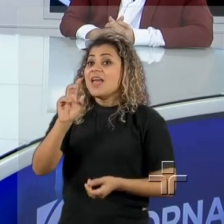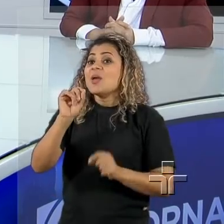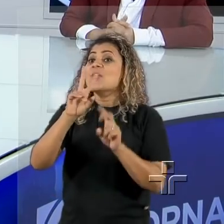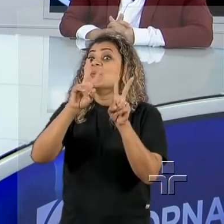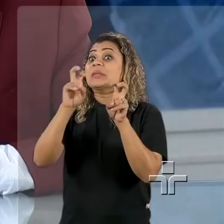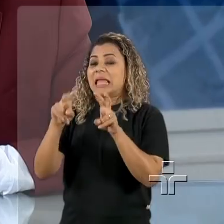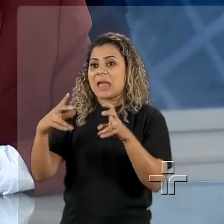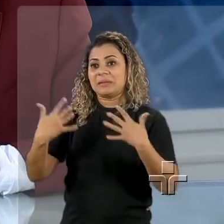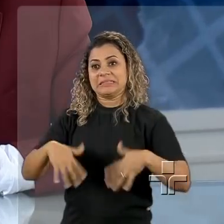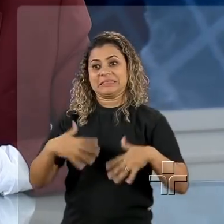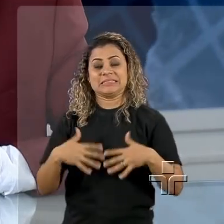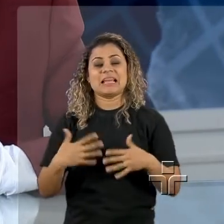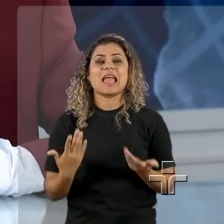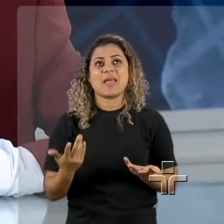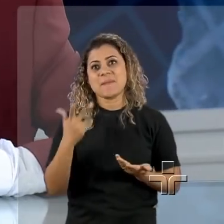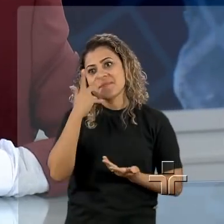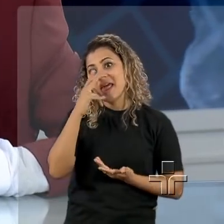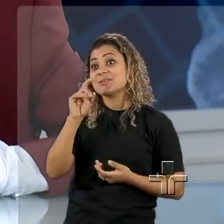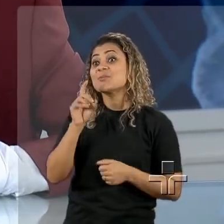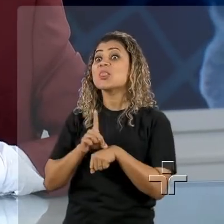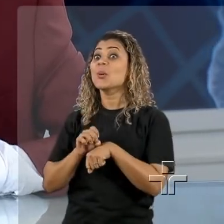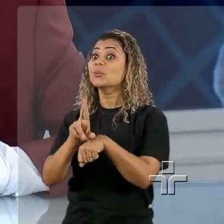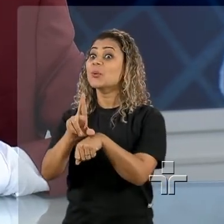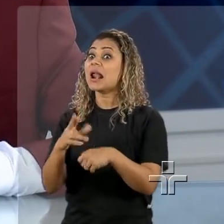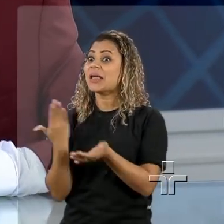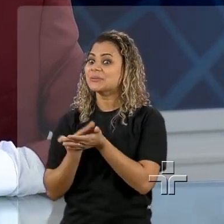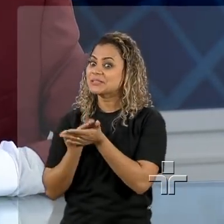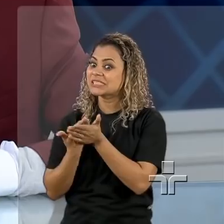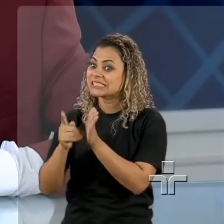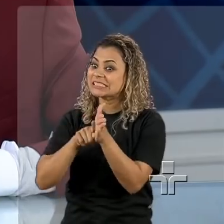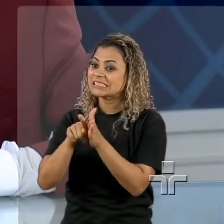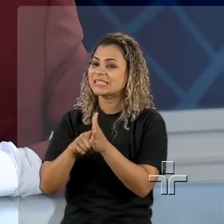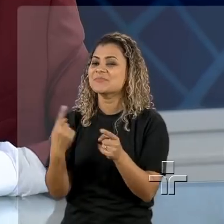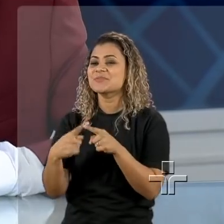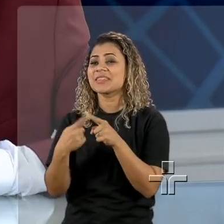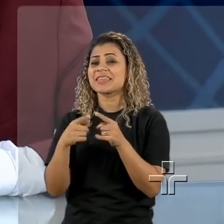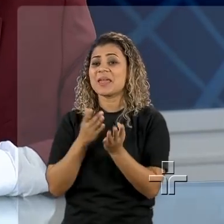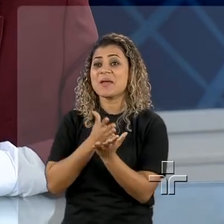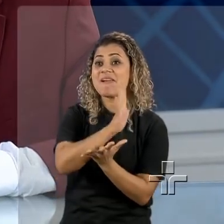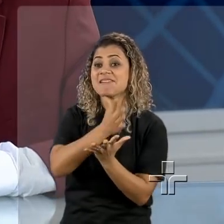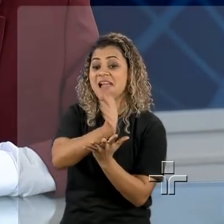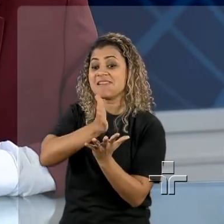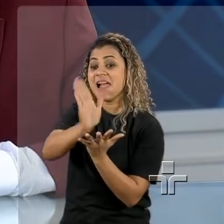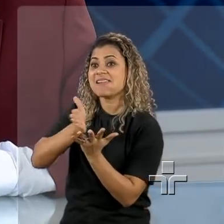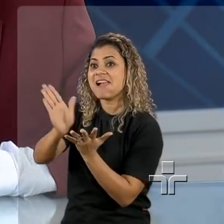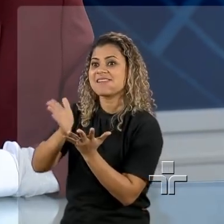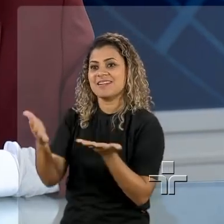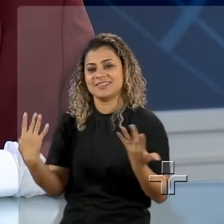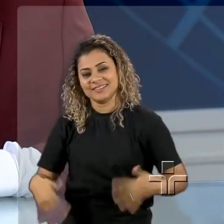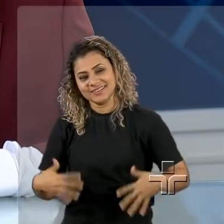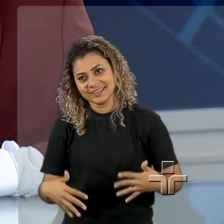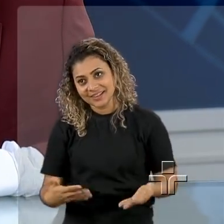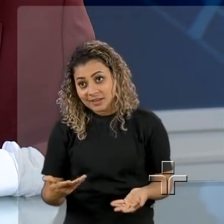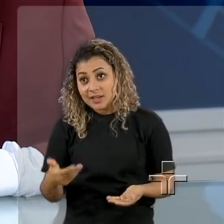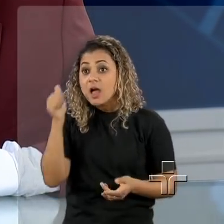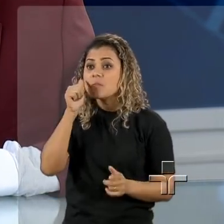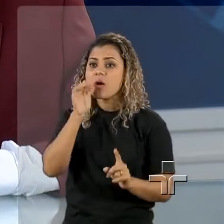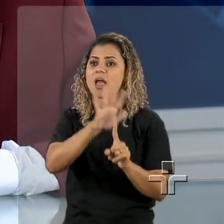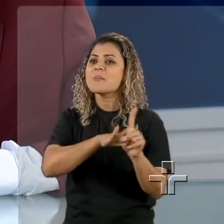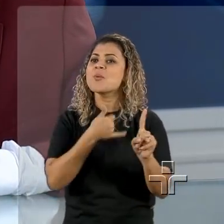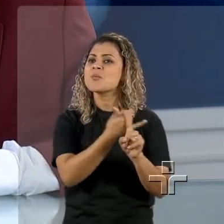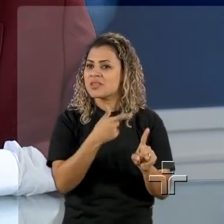que a gente conseguiu ter mais misses, eu vou falar sobre mim, né? Mais misses negras, isso já é quebrar um padrão. Diante dos